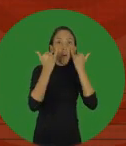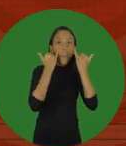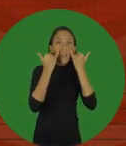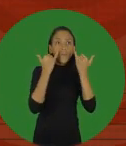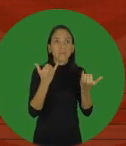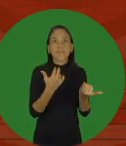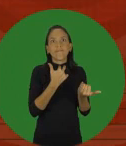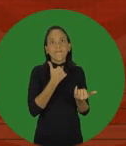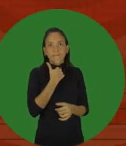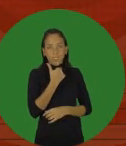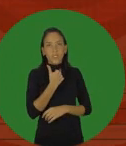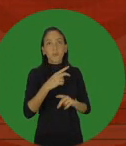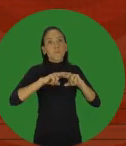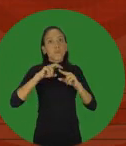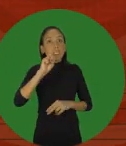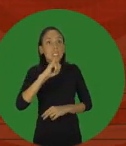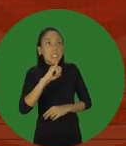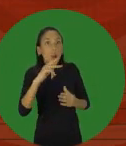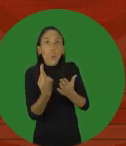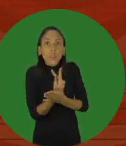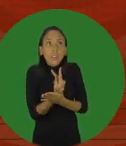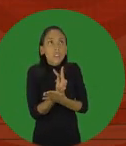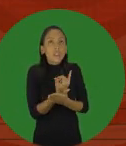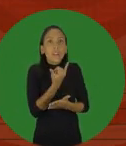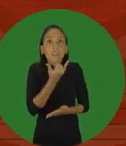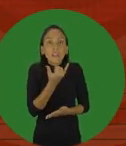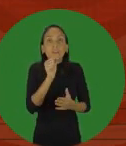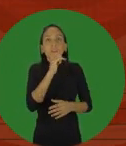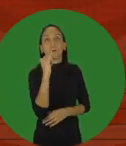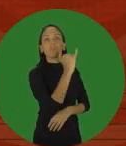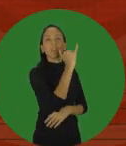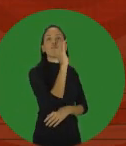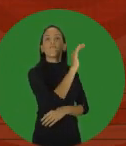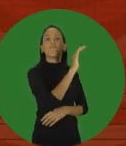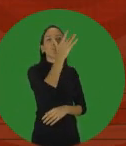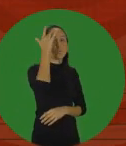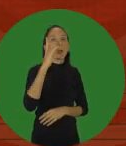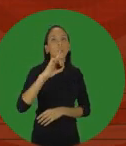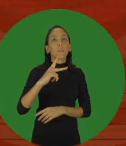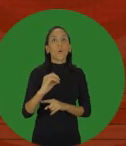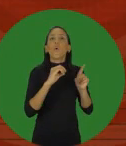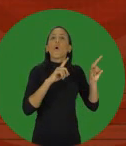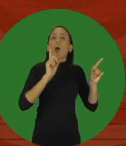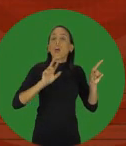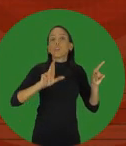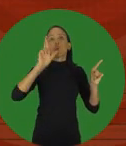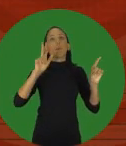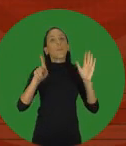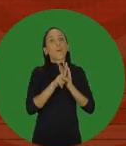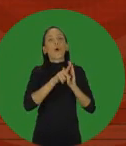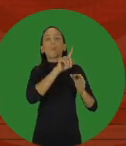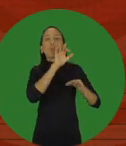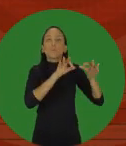é vital que você avise o DPO, que neste caso é a pessoa responsável pelo jurídico da empresa, e